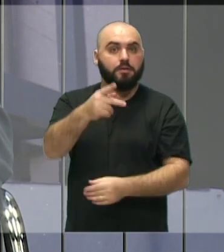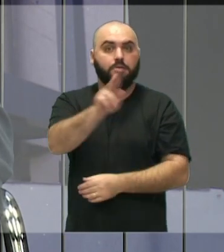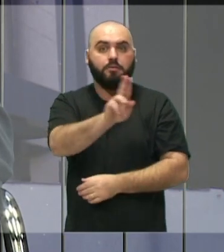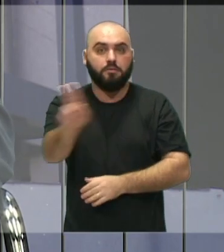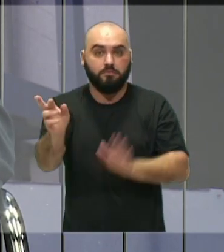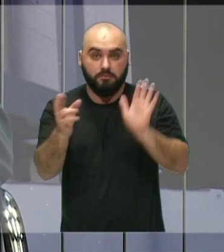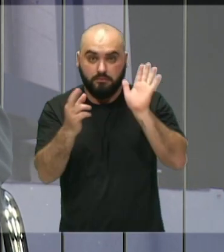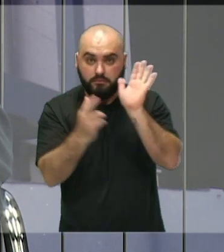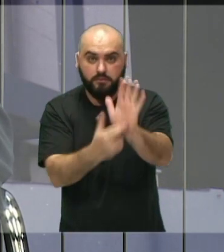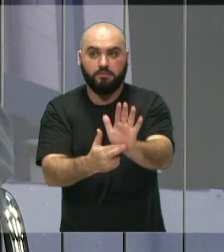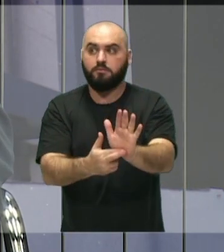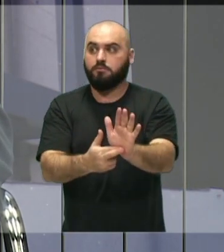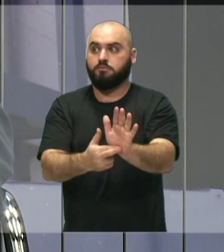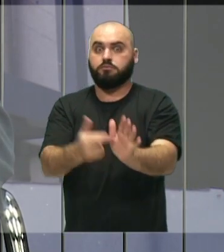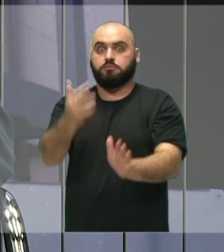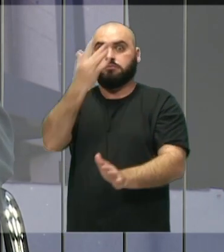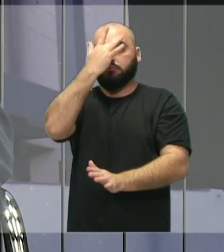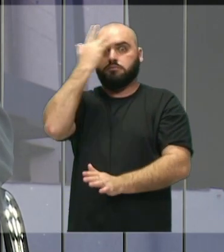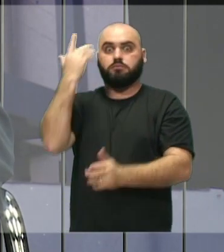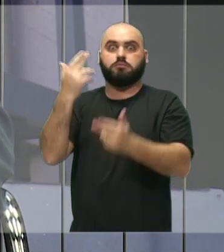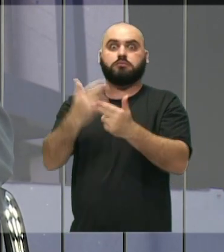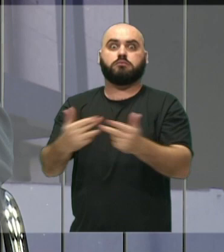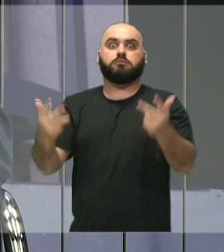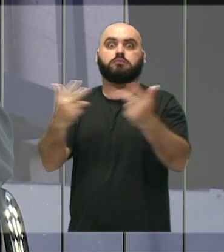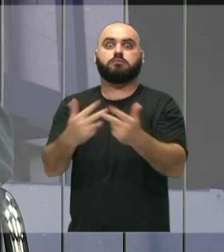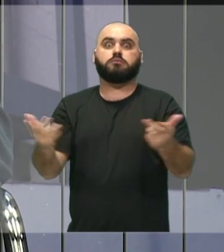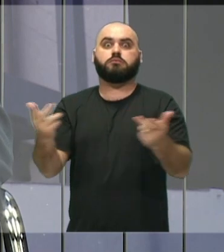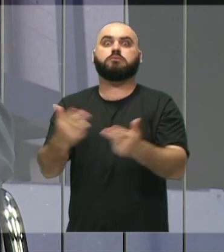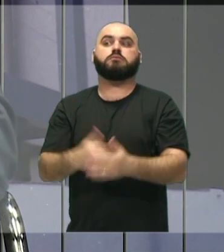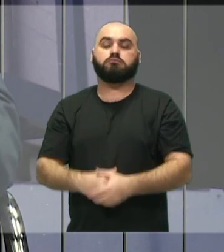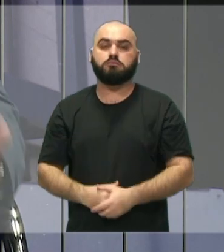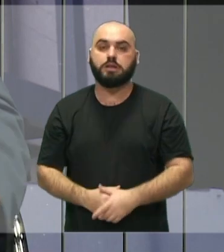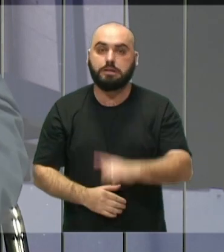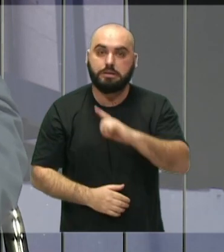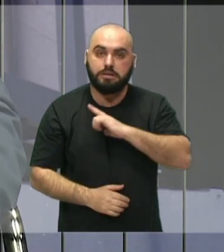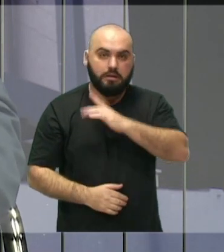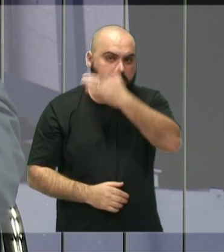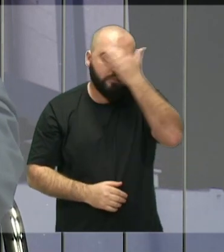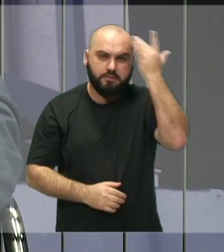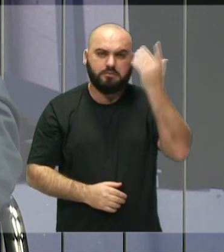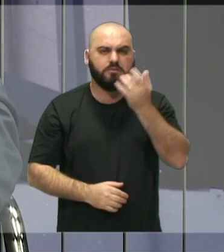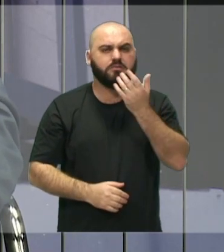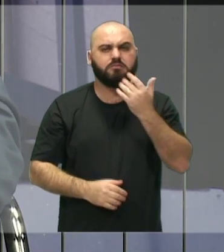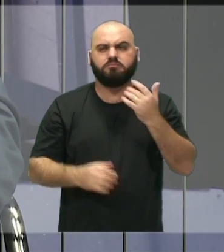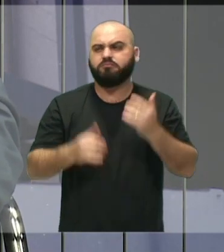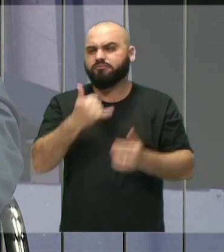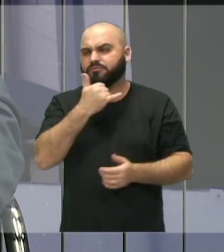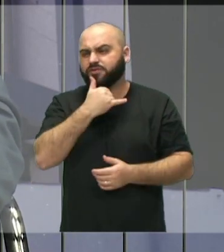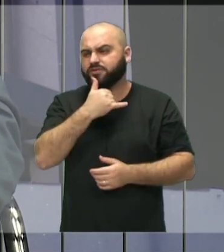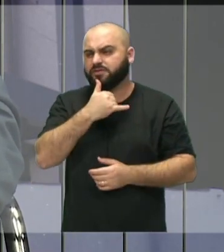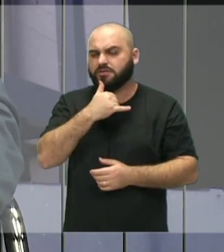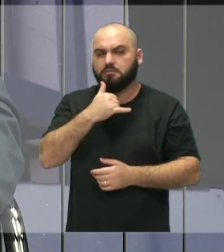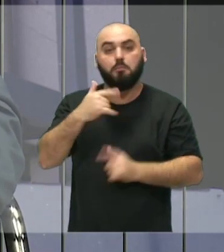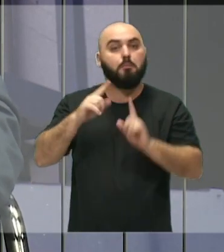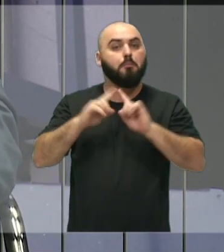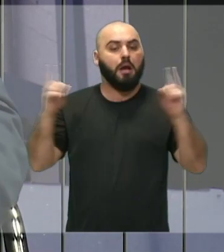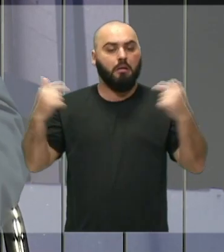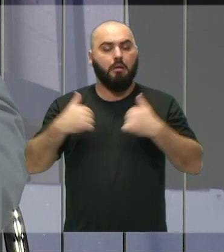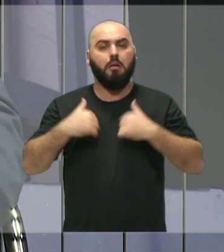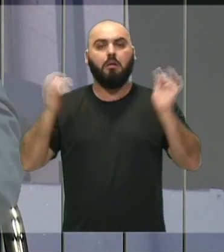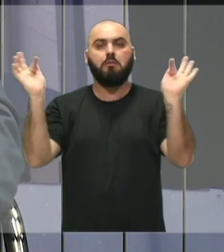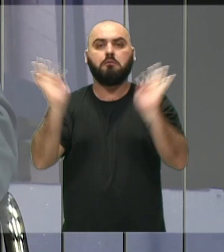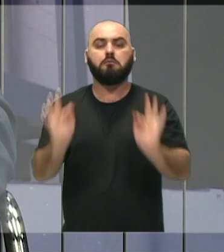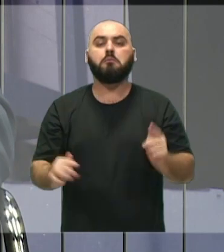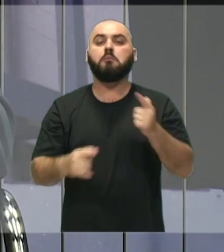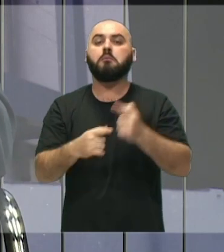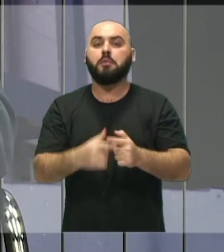representá-lo é muita gente. É muita gente. Então, tem gente que sai decepcionado. Eu saí muito feliz. Porque nesses 650